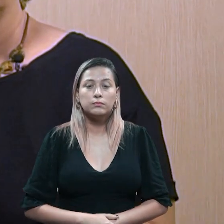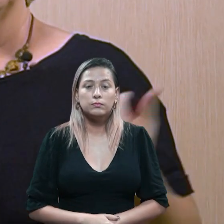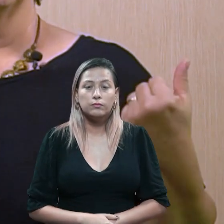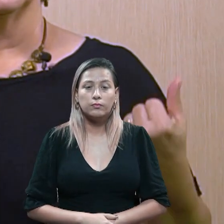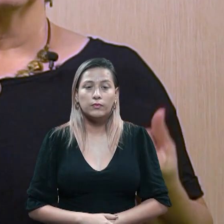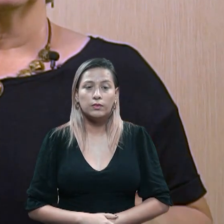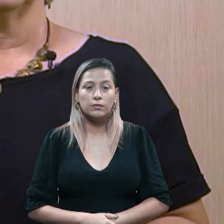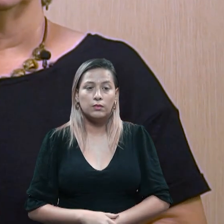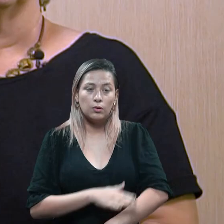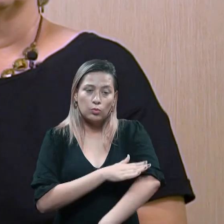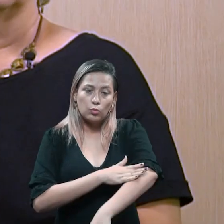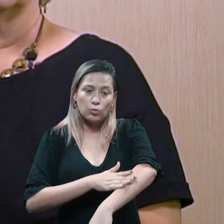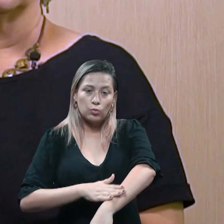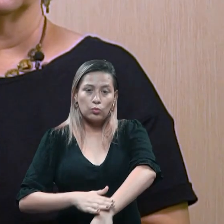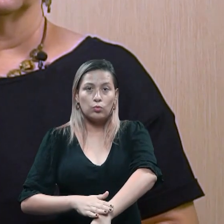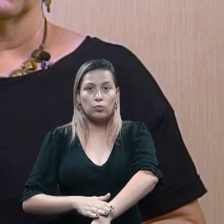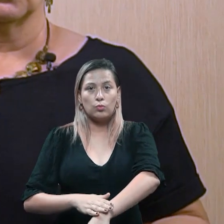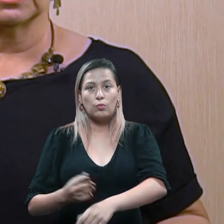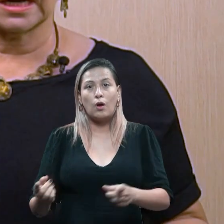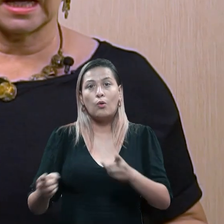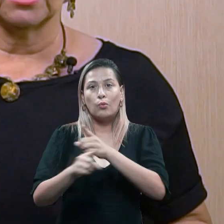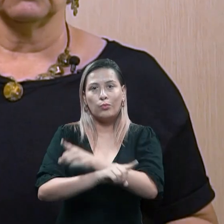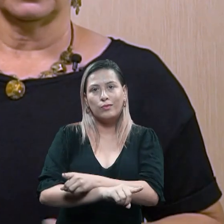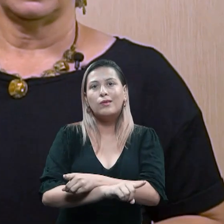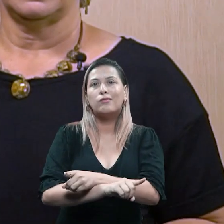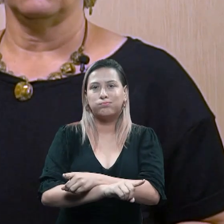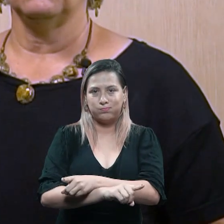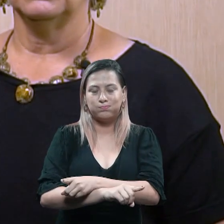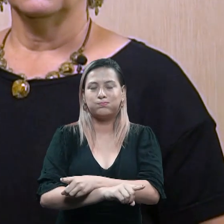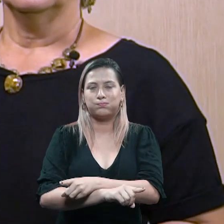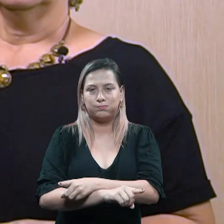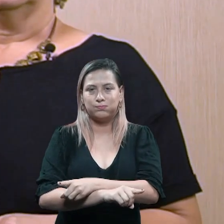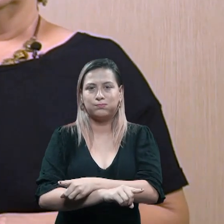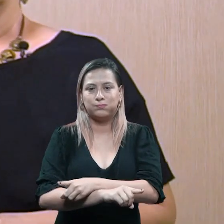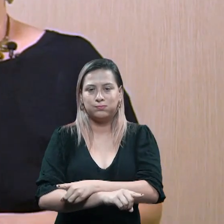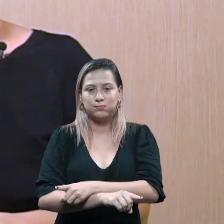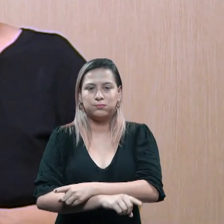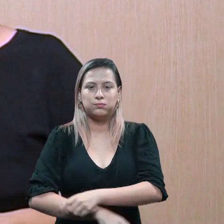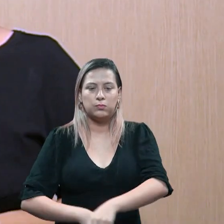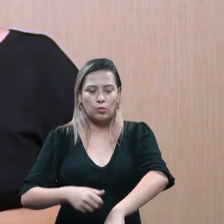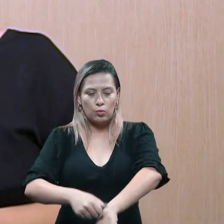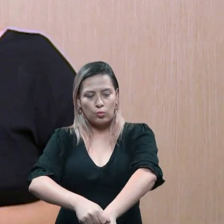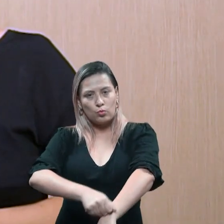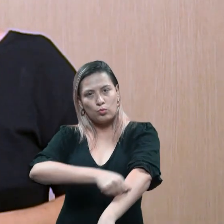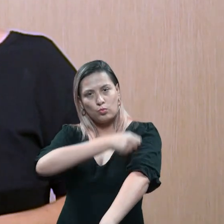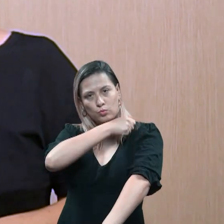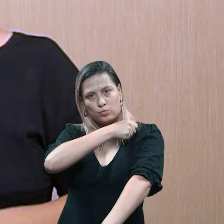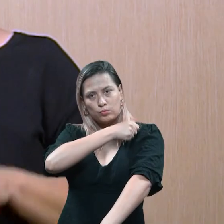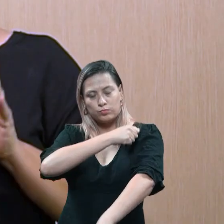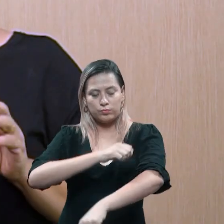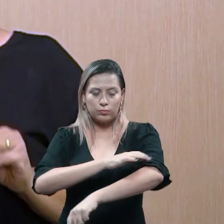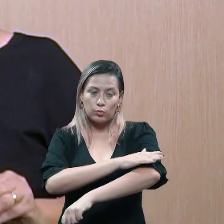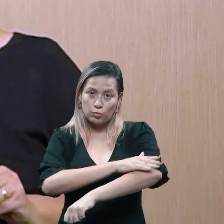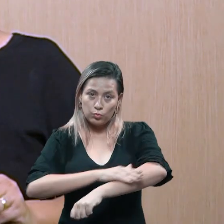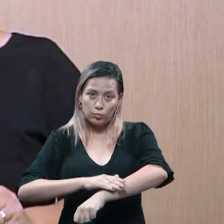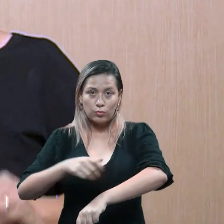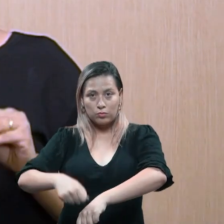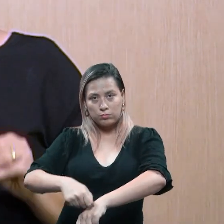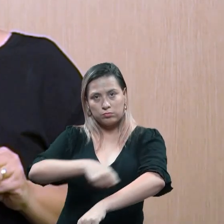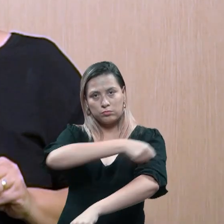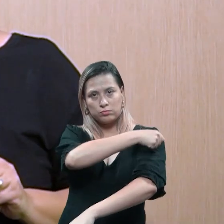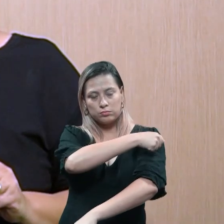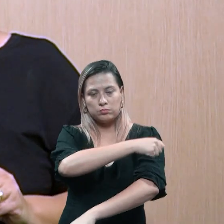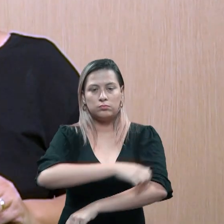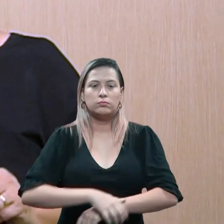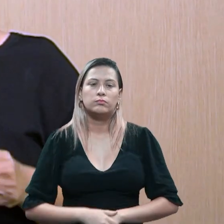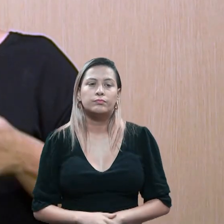de remover, você vai remover no sentido contrário ao nascimento do pelo. Após a retirada